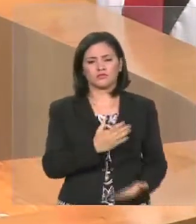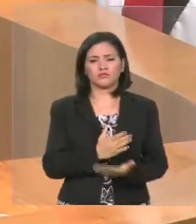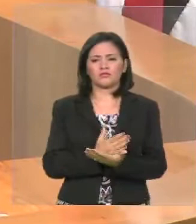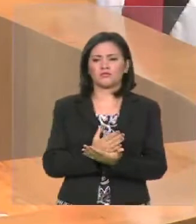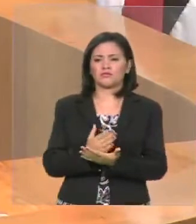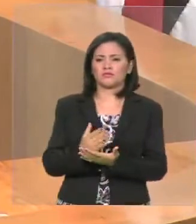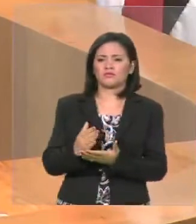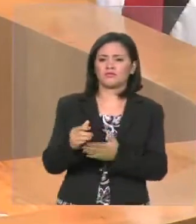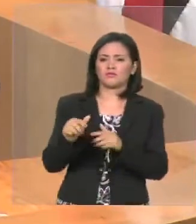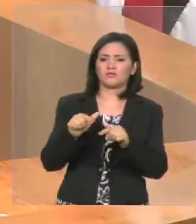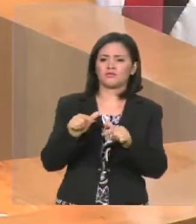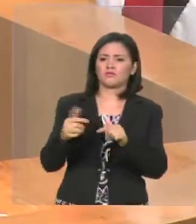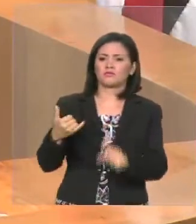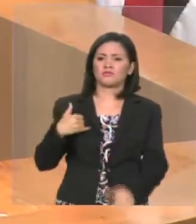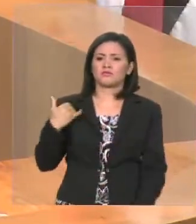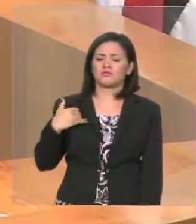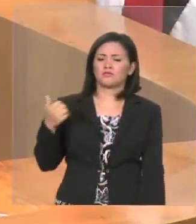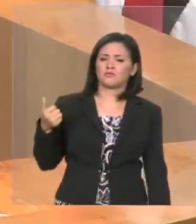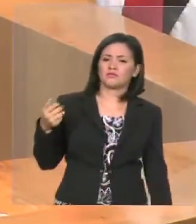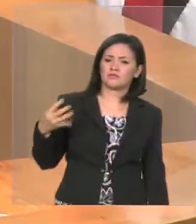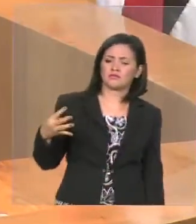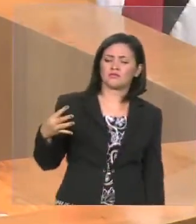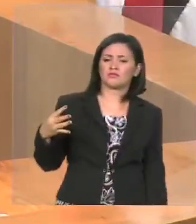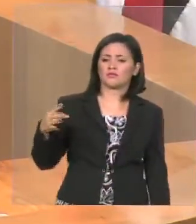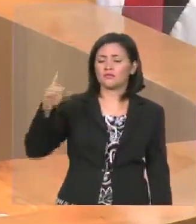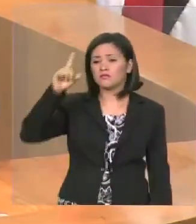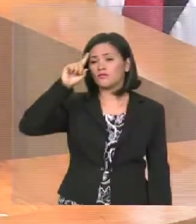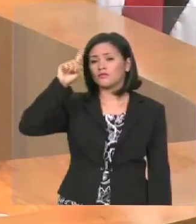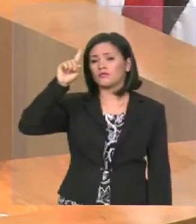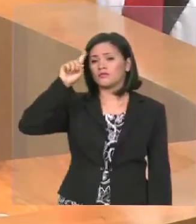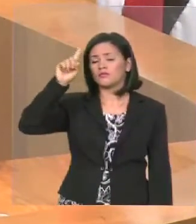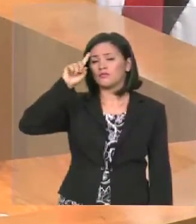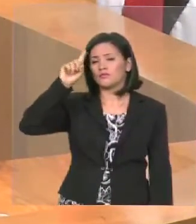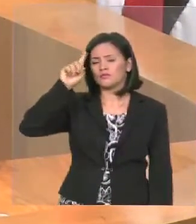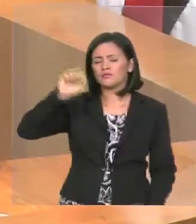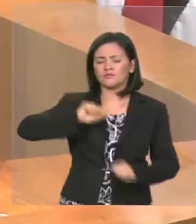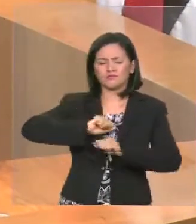idade. Acordo todos os dias muito cedo.